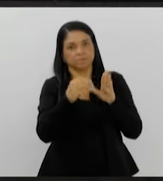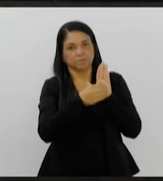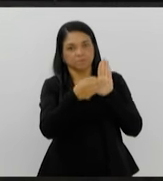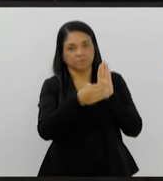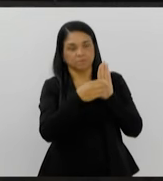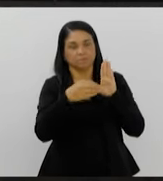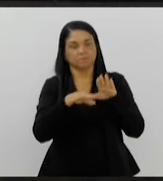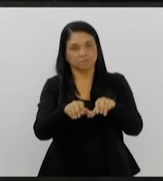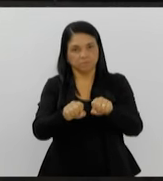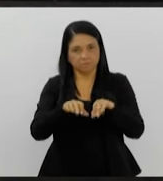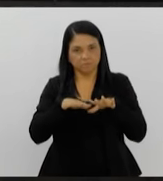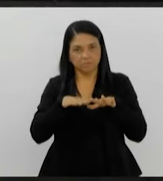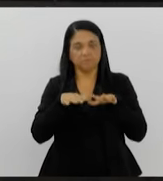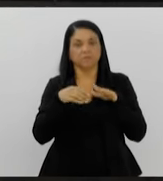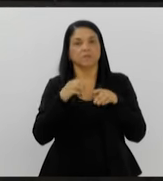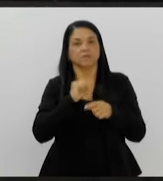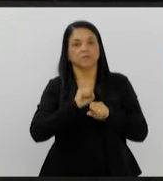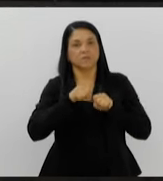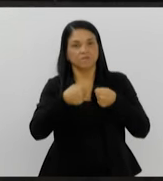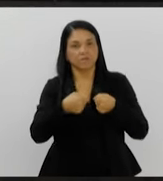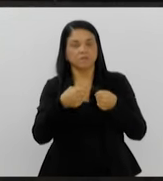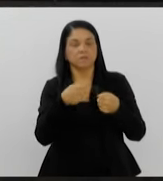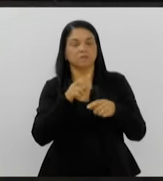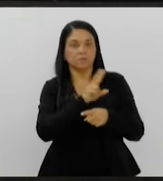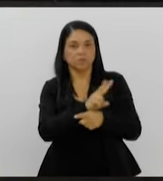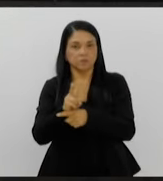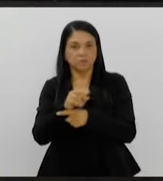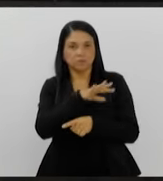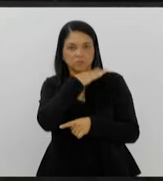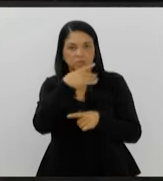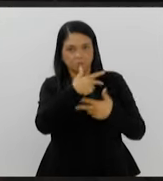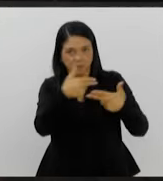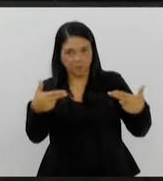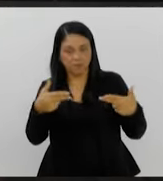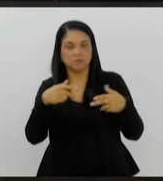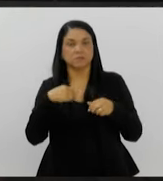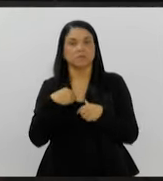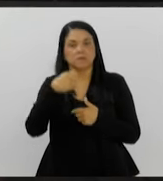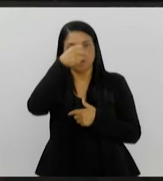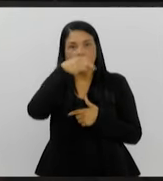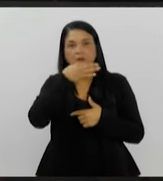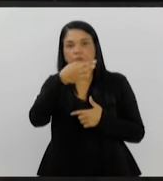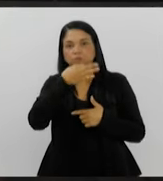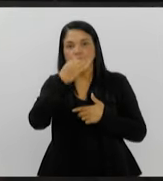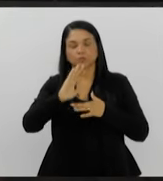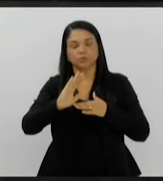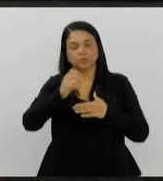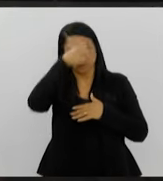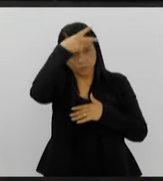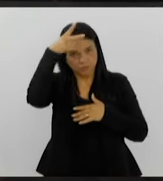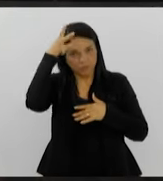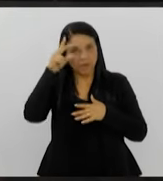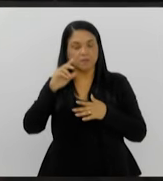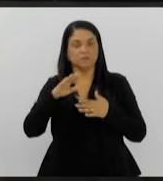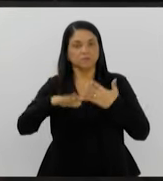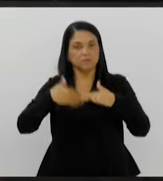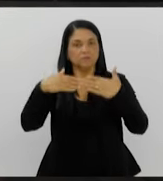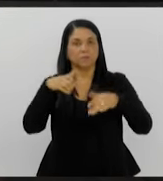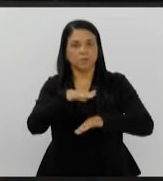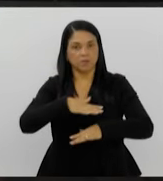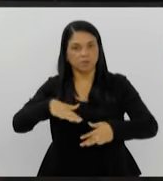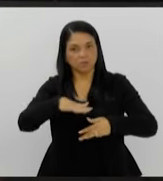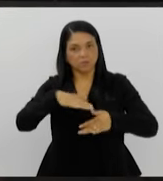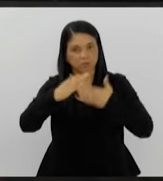emendas de defesa e proteção dos animais favoráveis de assuntos municipais e de desenvolvimento Regional favorável de